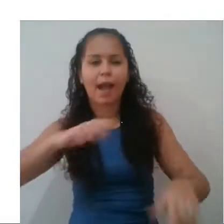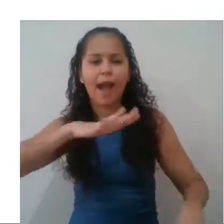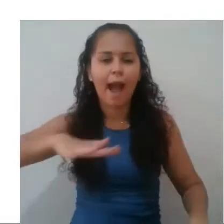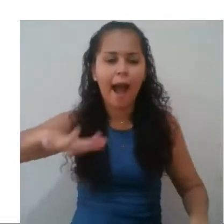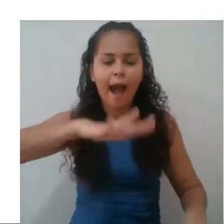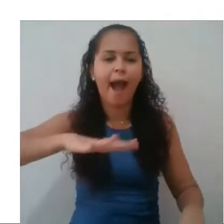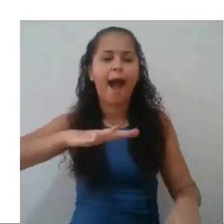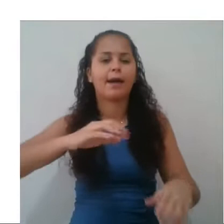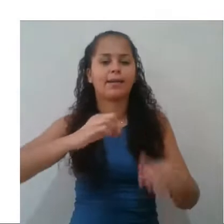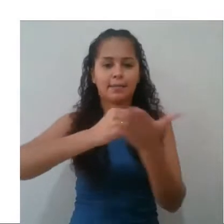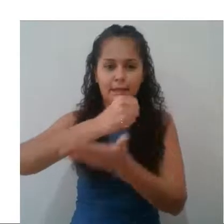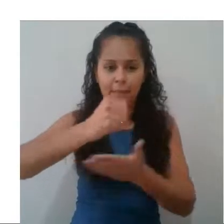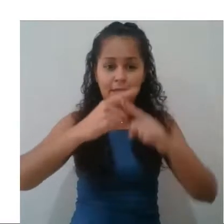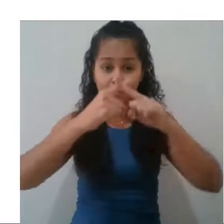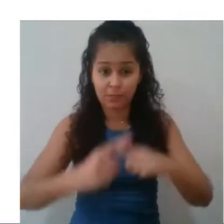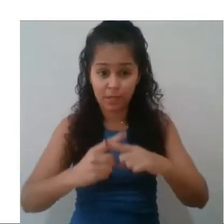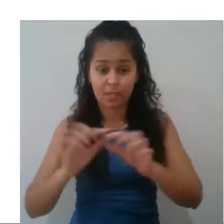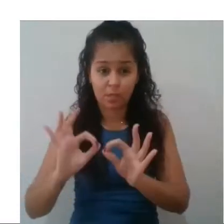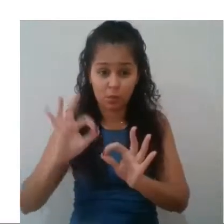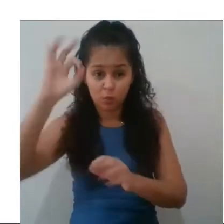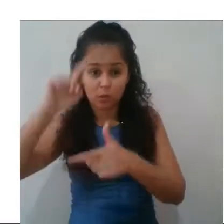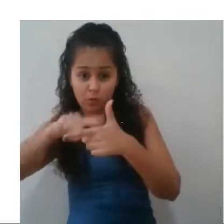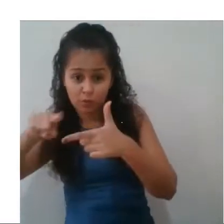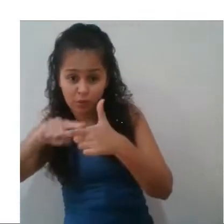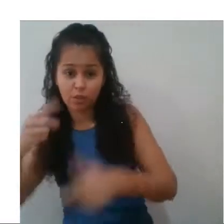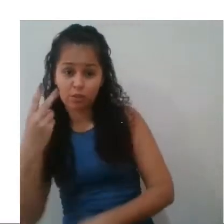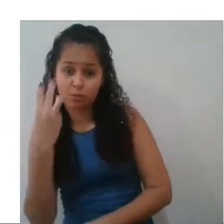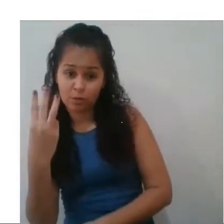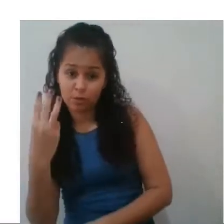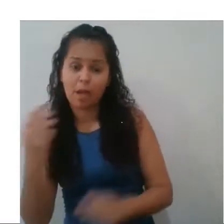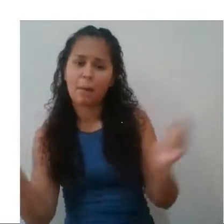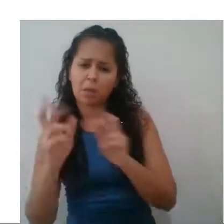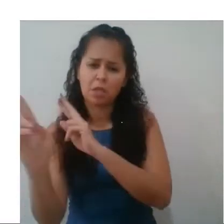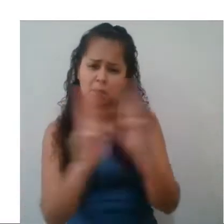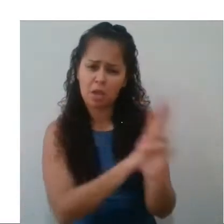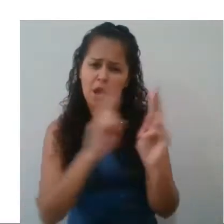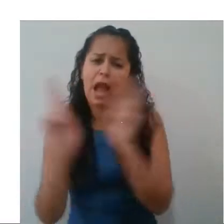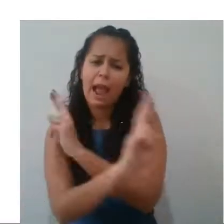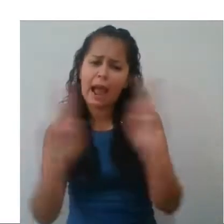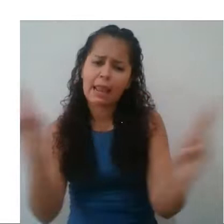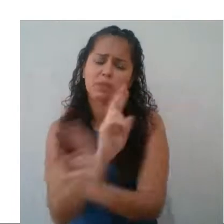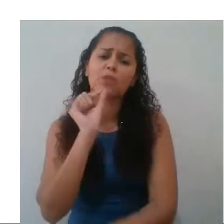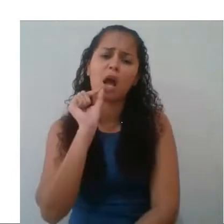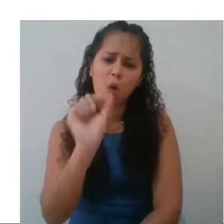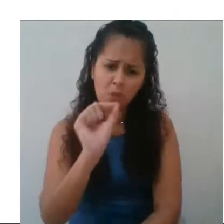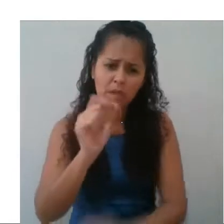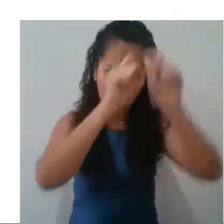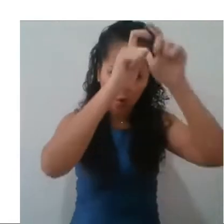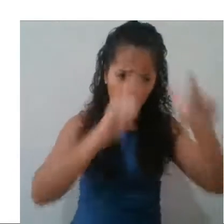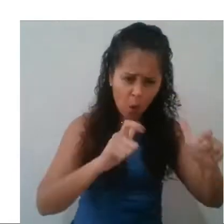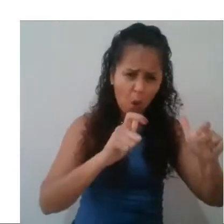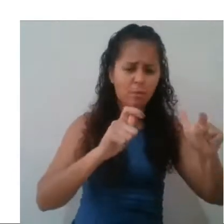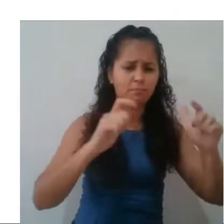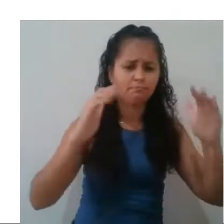altura dividido por 3. Podemos relacionar o cone menor com o cone original e a pirâmide